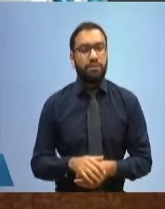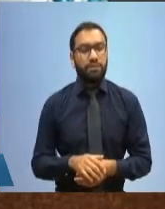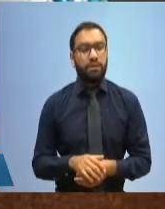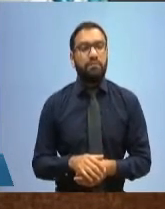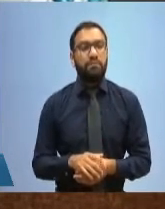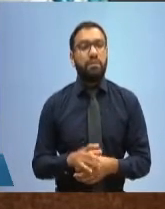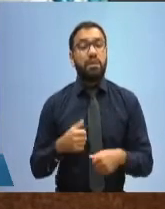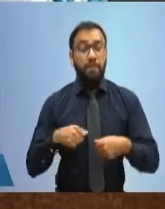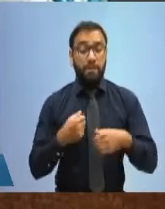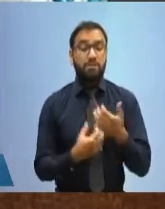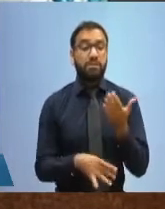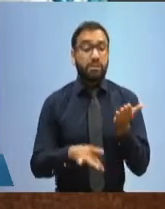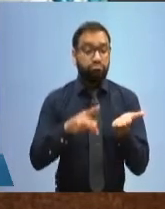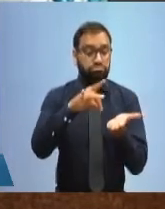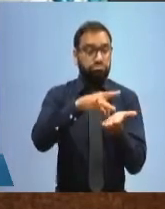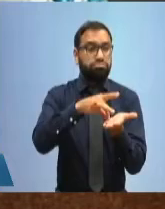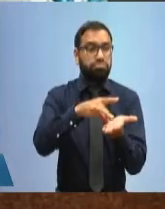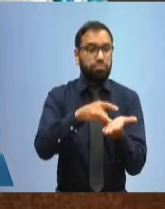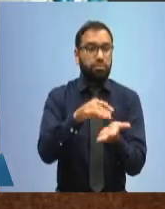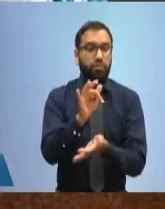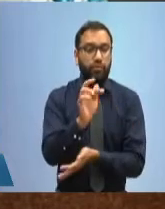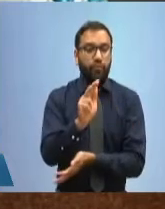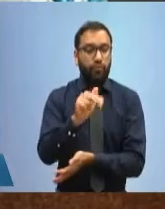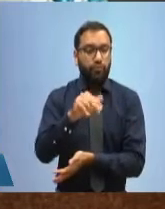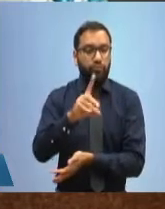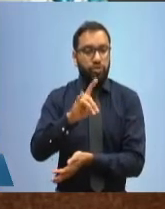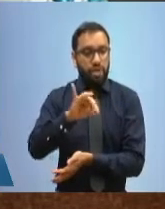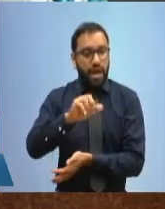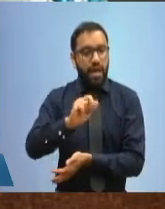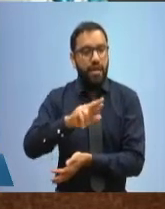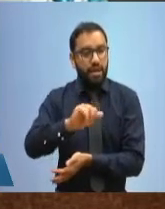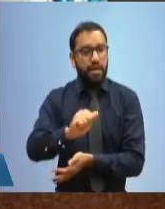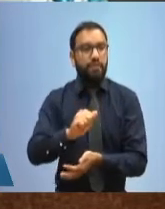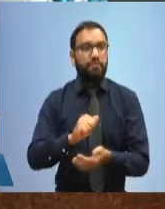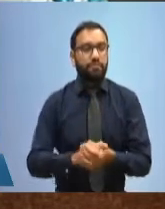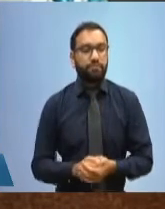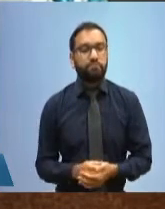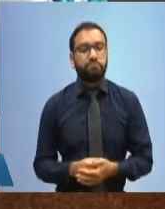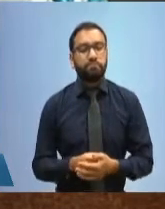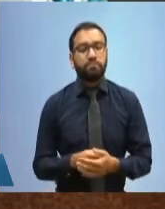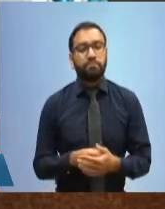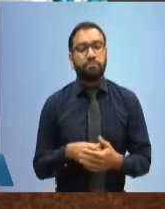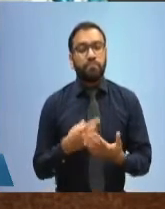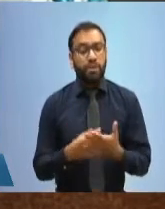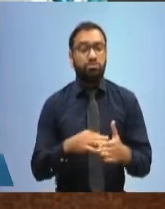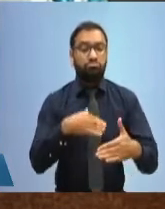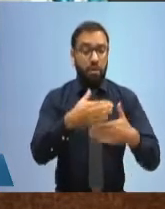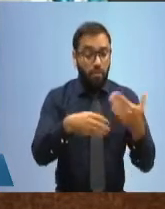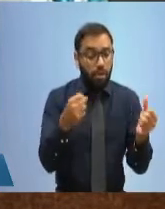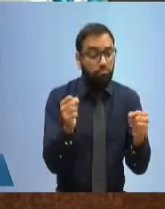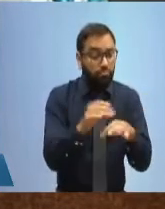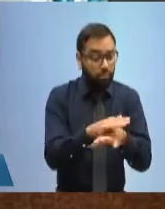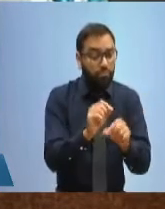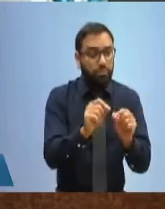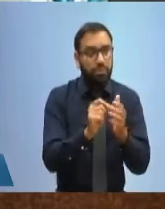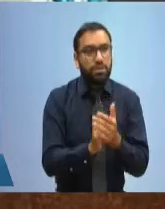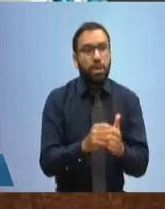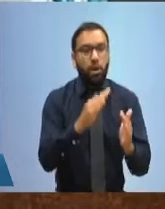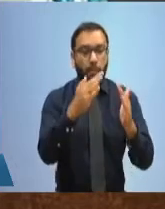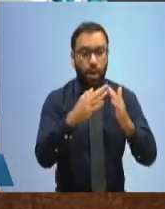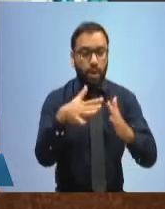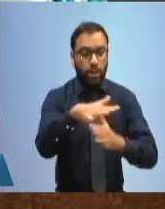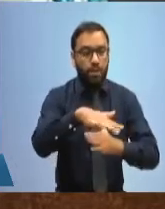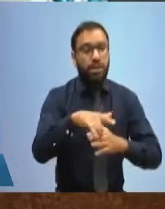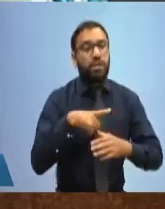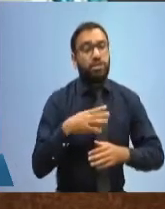passar por regularização fundiária porque daí a partir desse processo os moradores têm seu direito à titularidade daquelas áreas